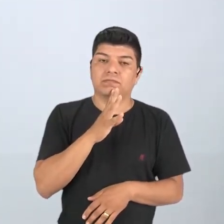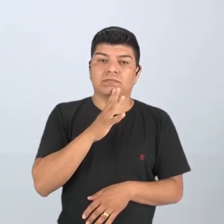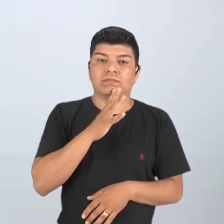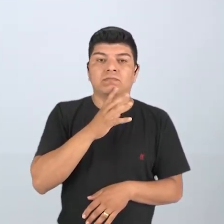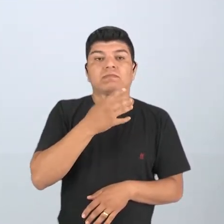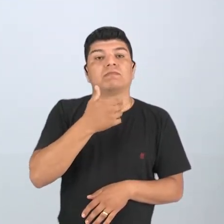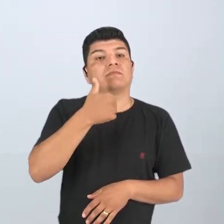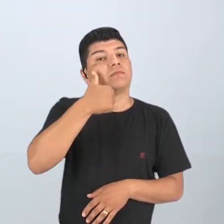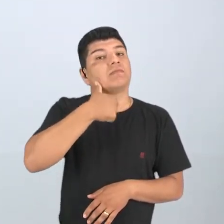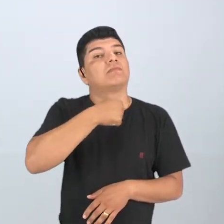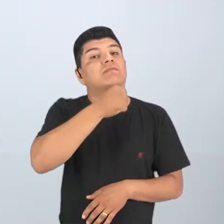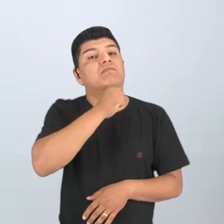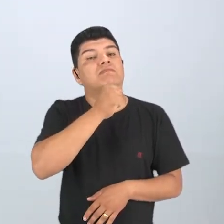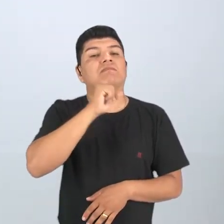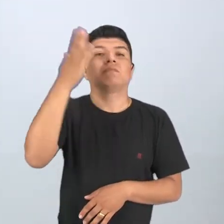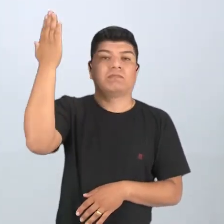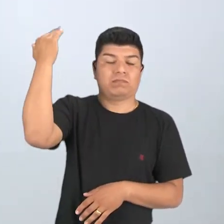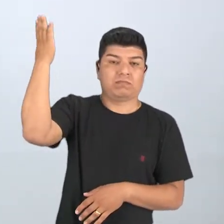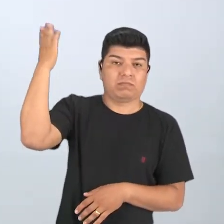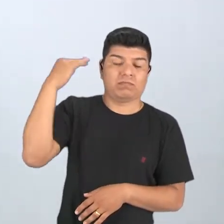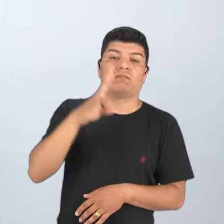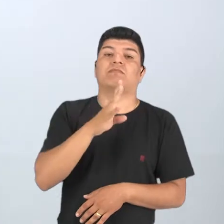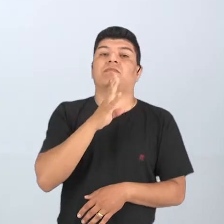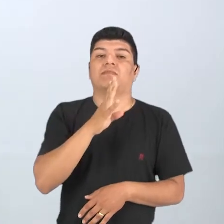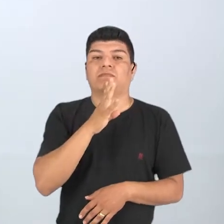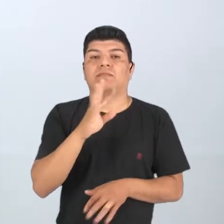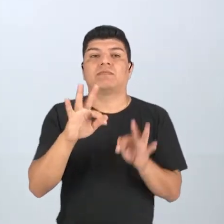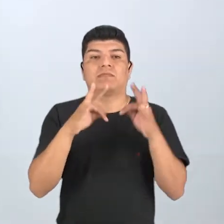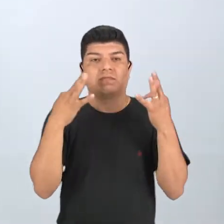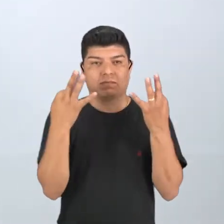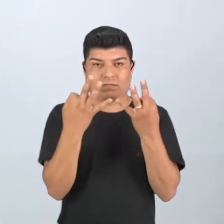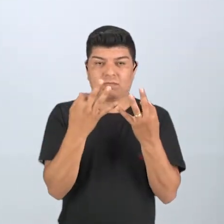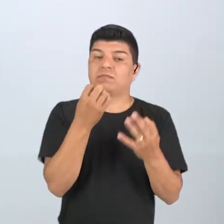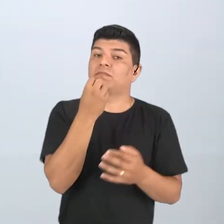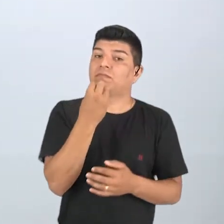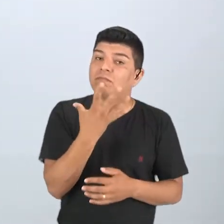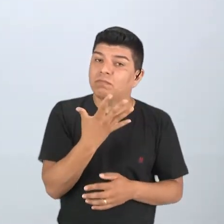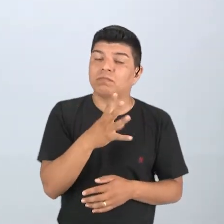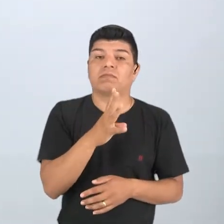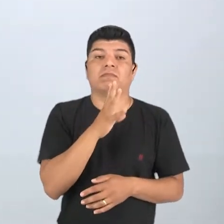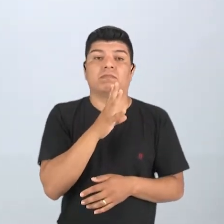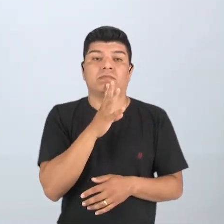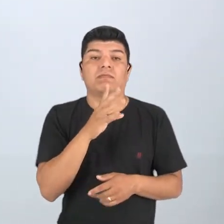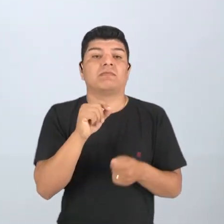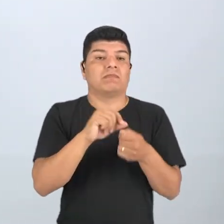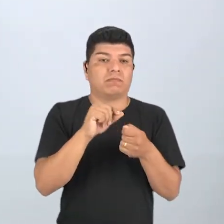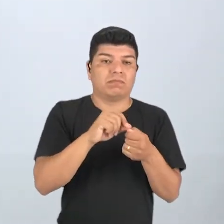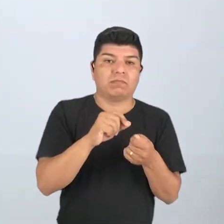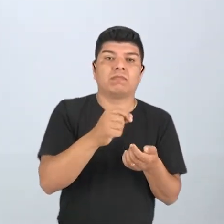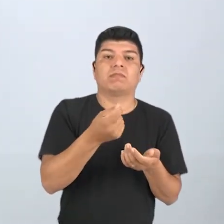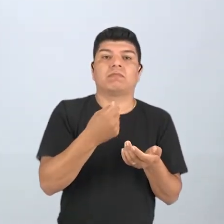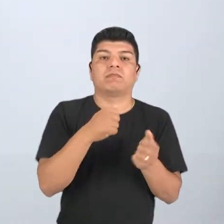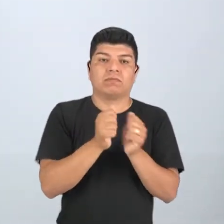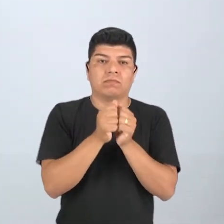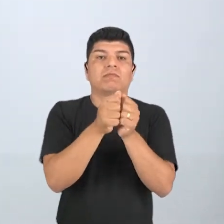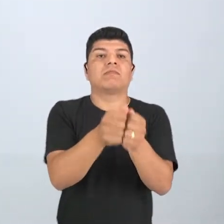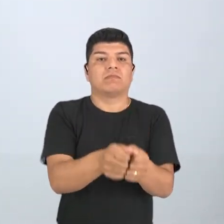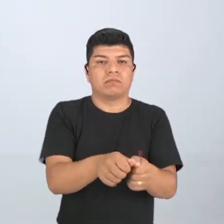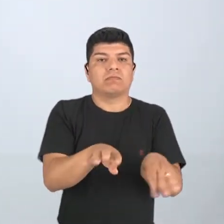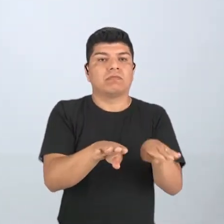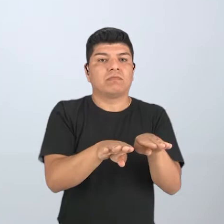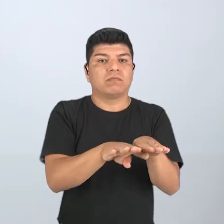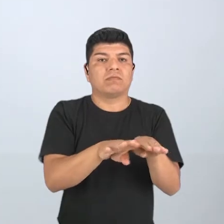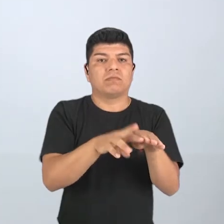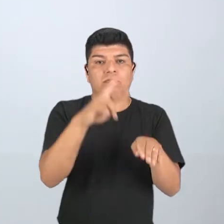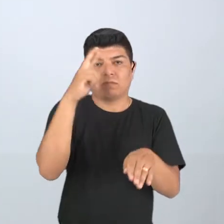sua avó, as pessoas mais antigas da sua família conhecem bem, muitos fizeram parte, dessa parte